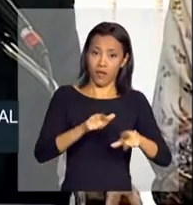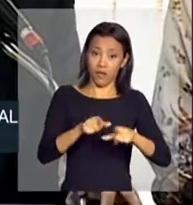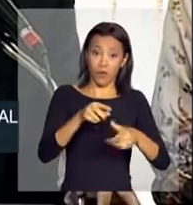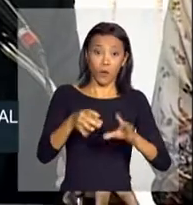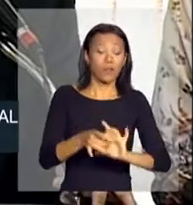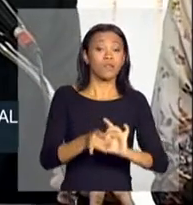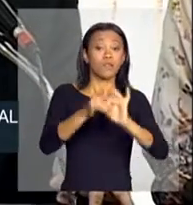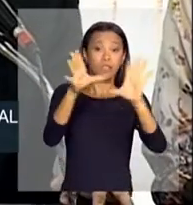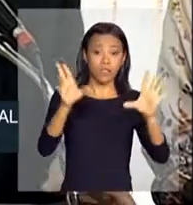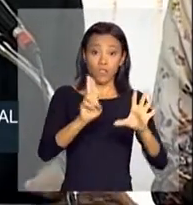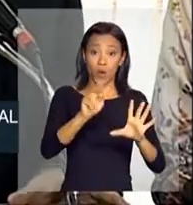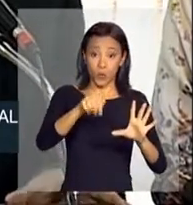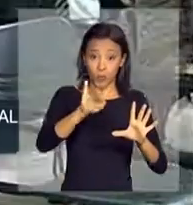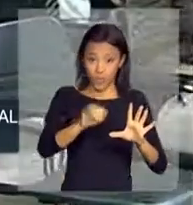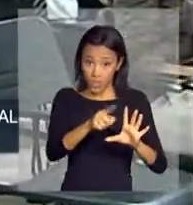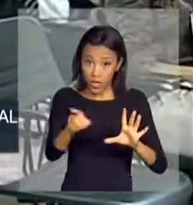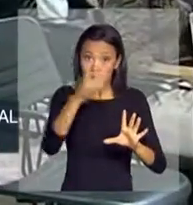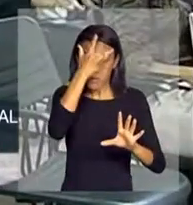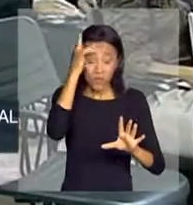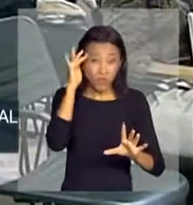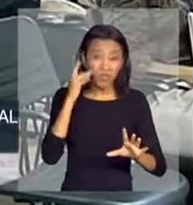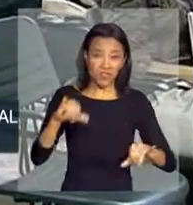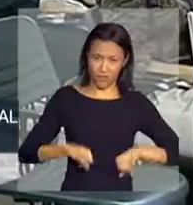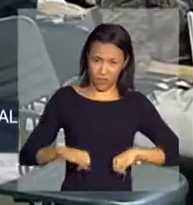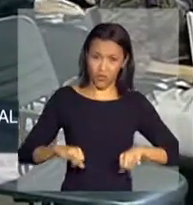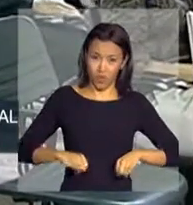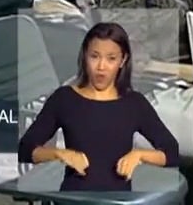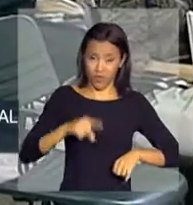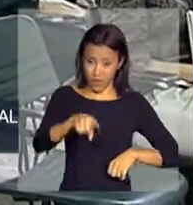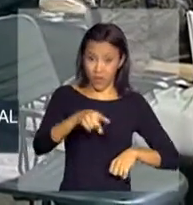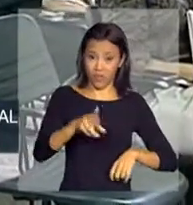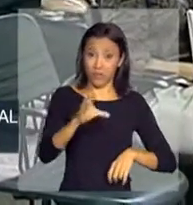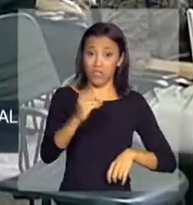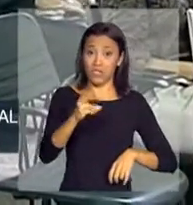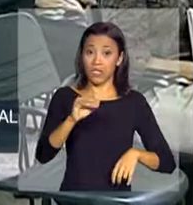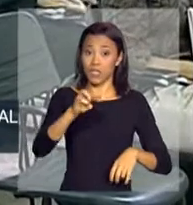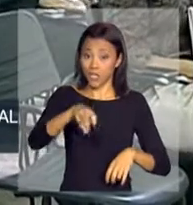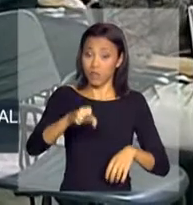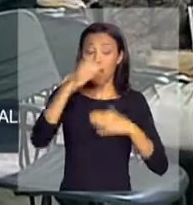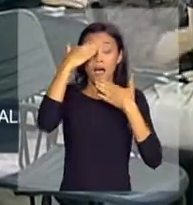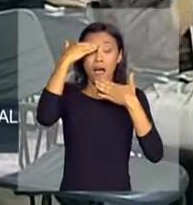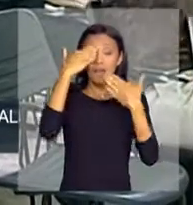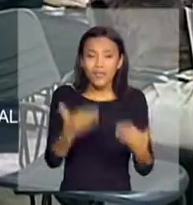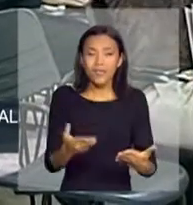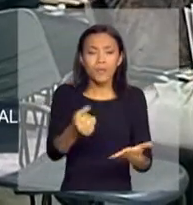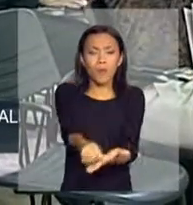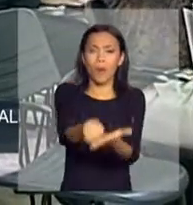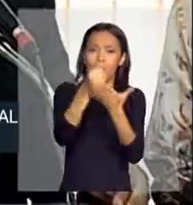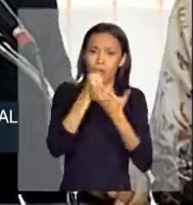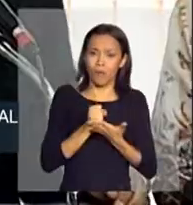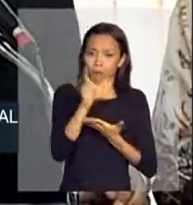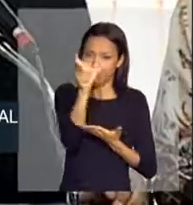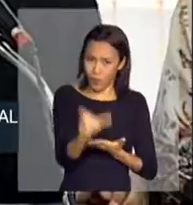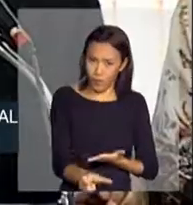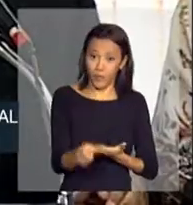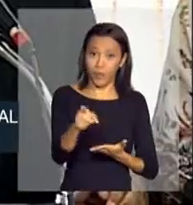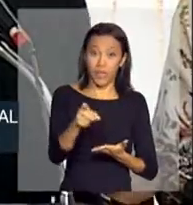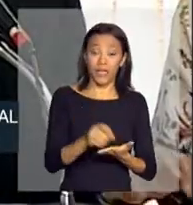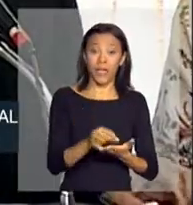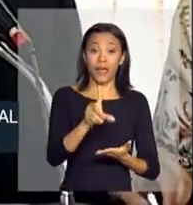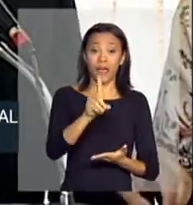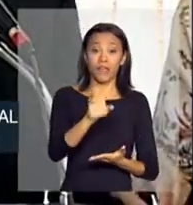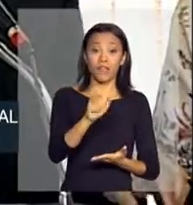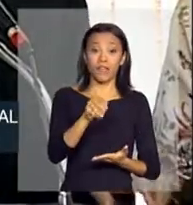atendimento a união à disposição das vítimas desse primos agradecimentos Doutor raman pela imensa colaboração que a defensoria da União